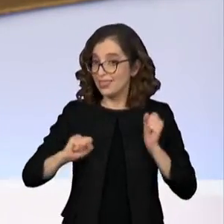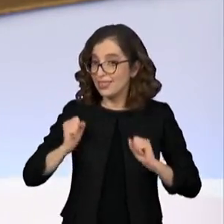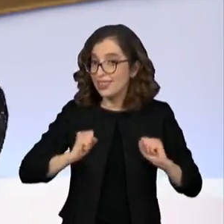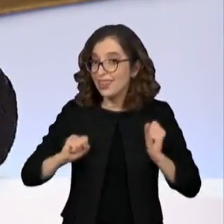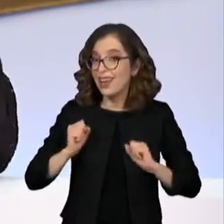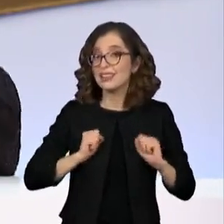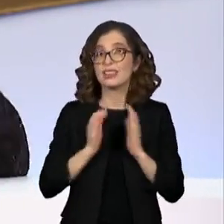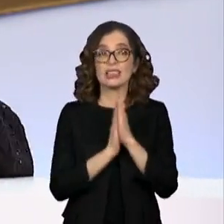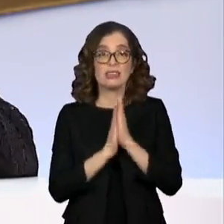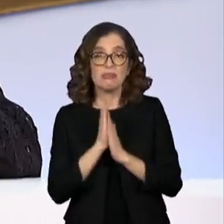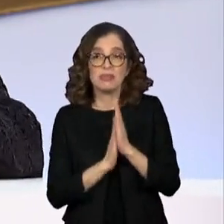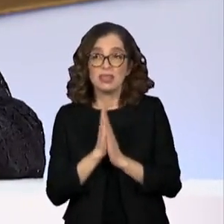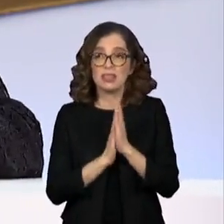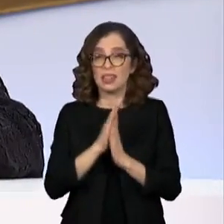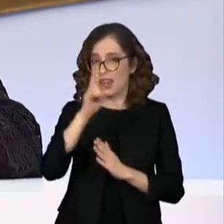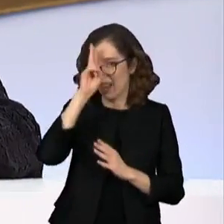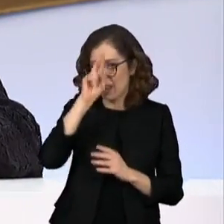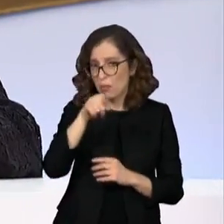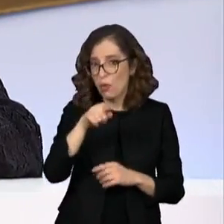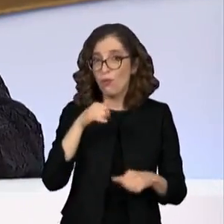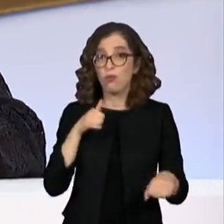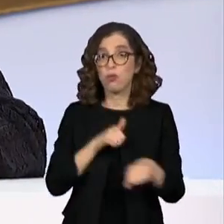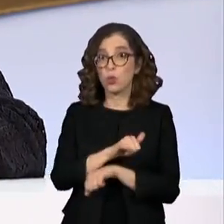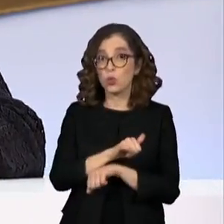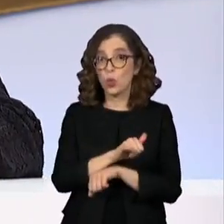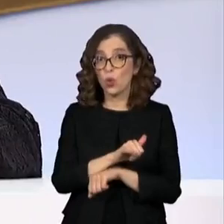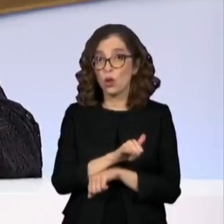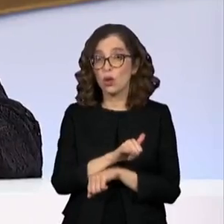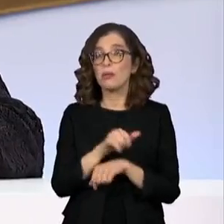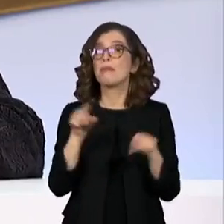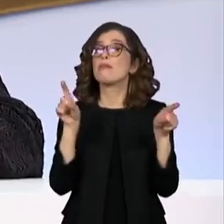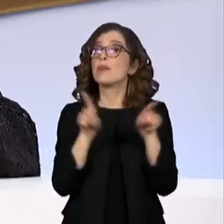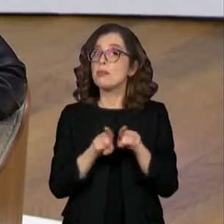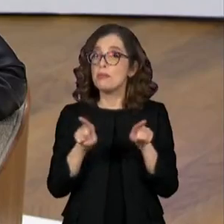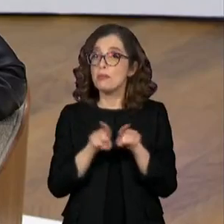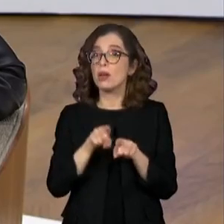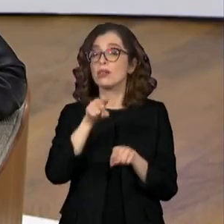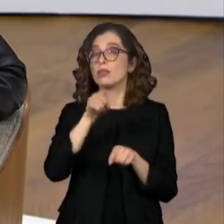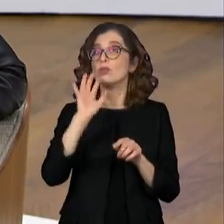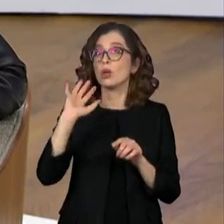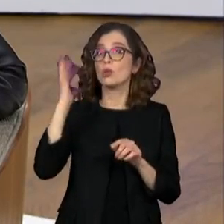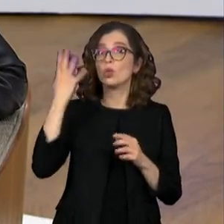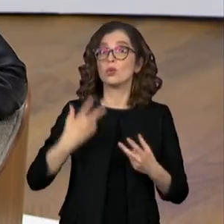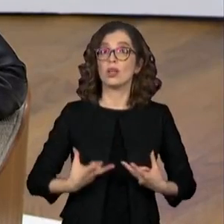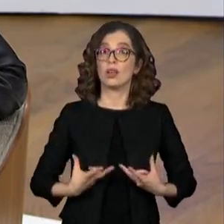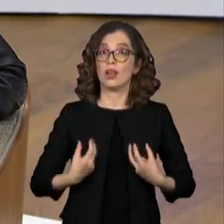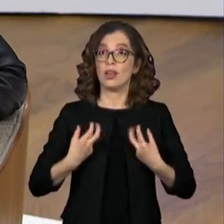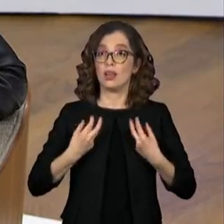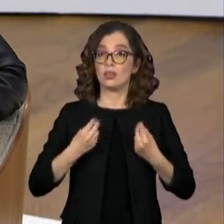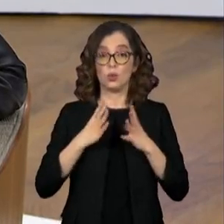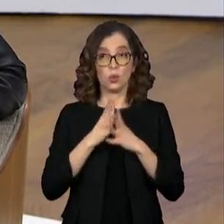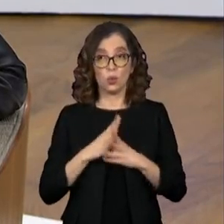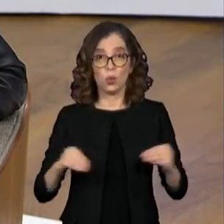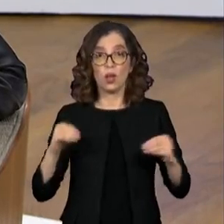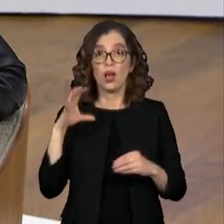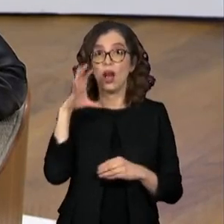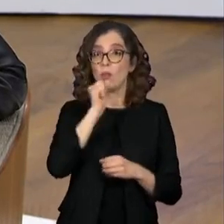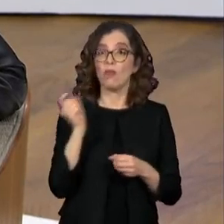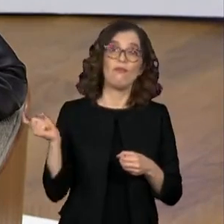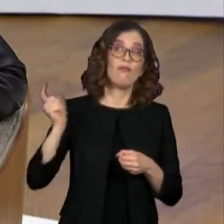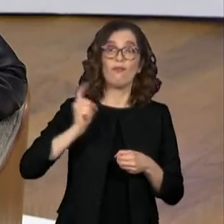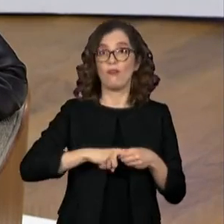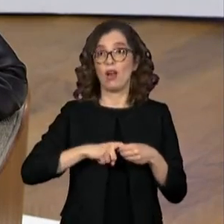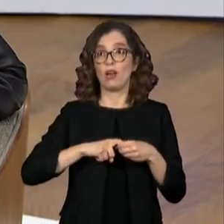segunda é o seu retorno rápido, depois do câncer, para o encontro. Então, eu queria que você falasse um pouco se